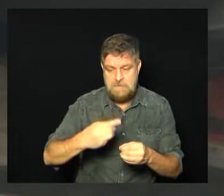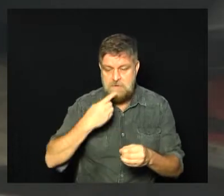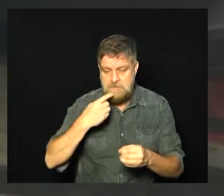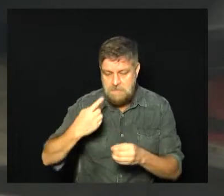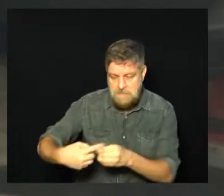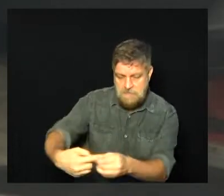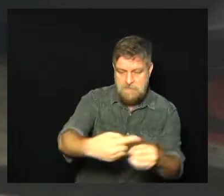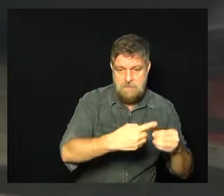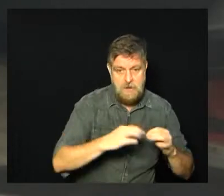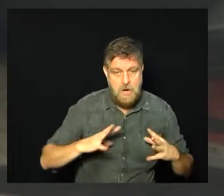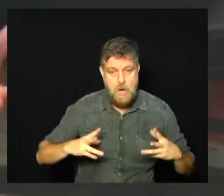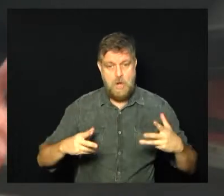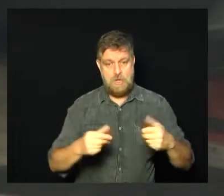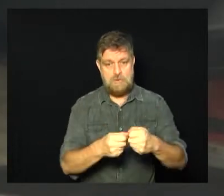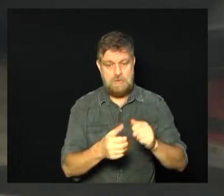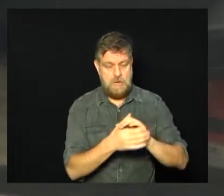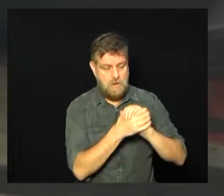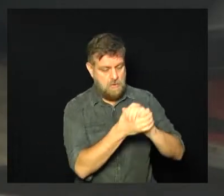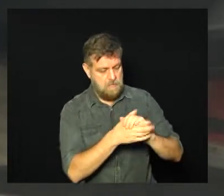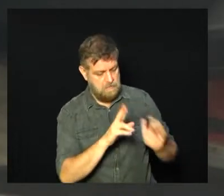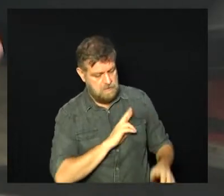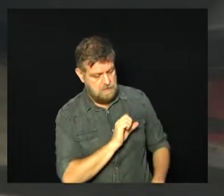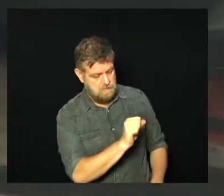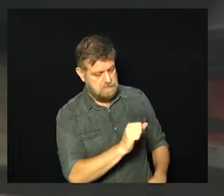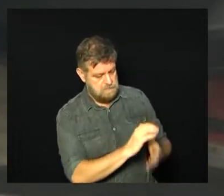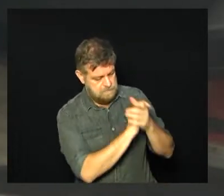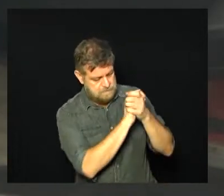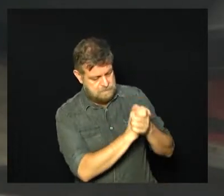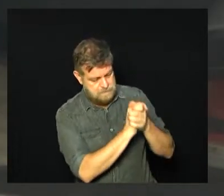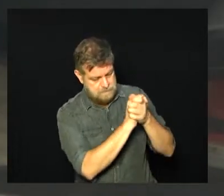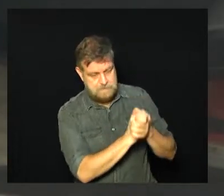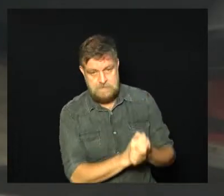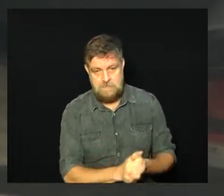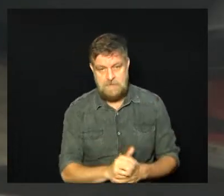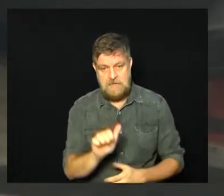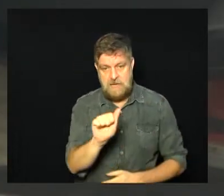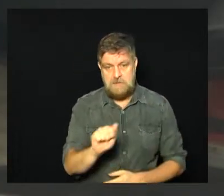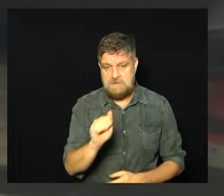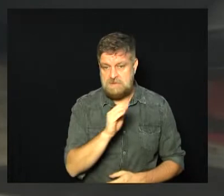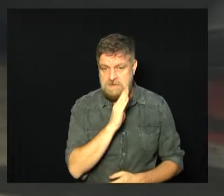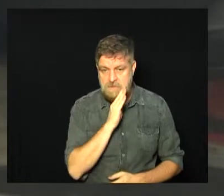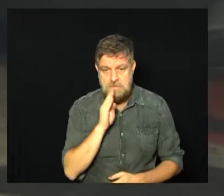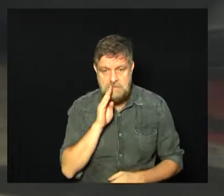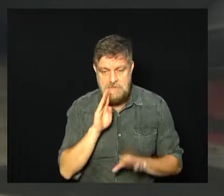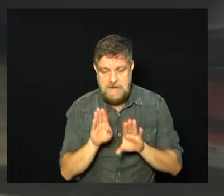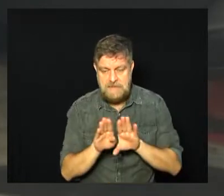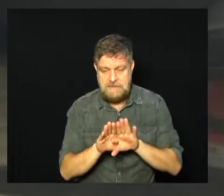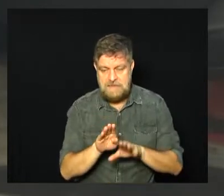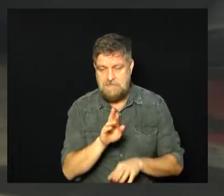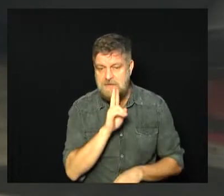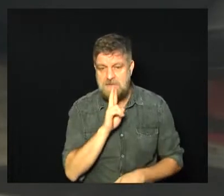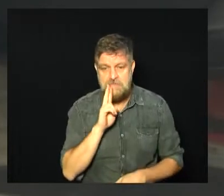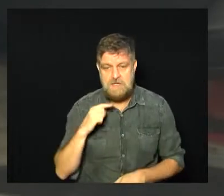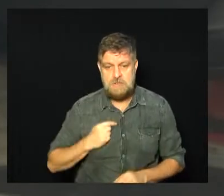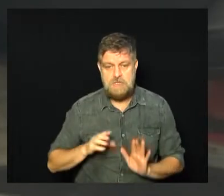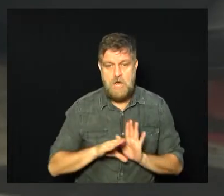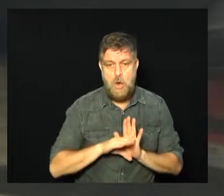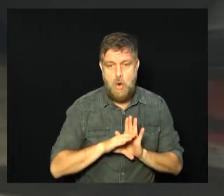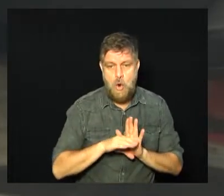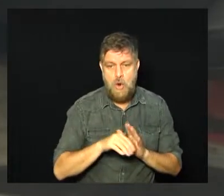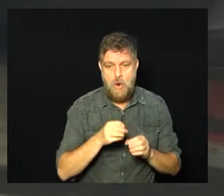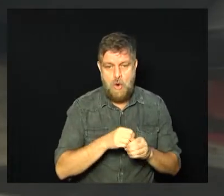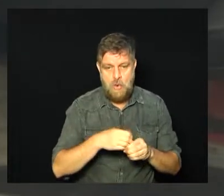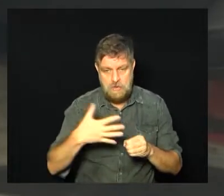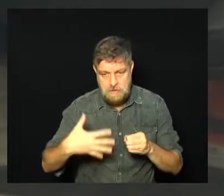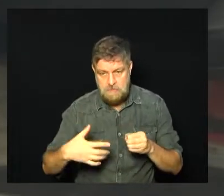nome do Rossini, a todo mundo que está participando. A Brasel está à disposição aí, a gente tem muito conteúdo, tem muita informação de como que isso